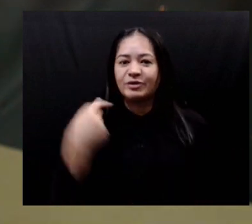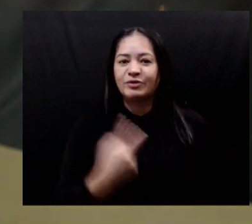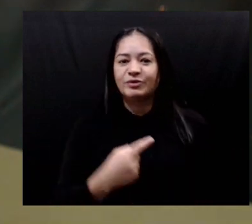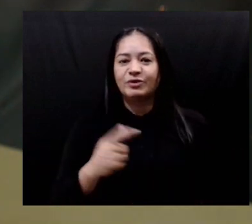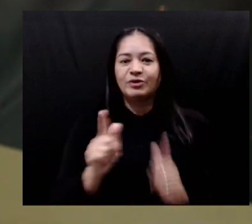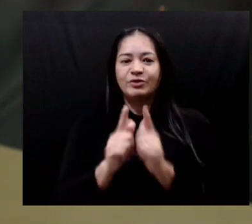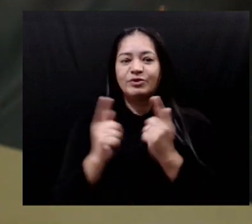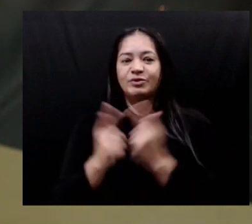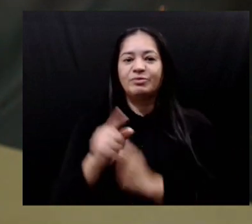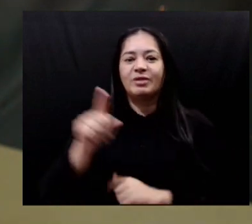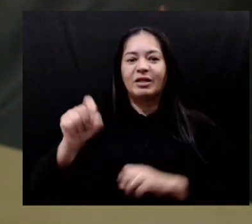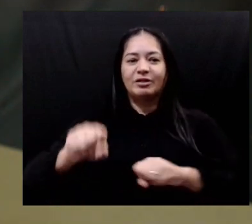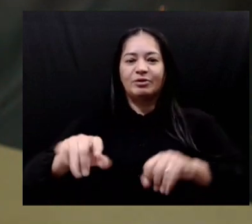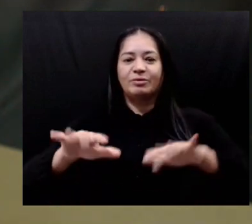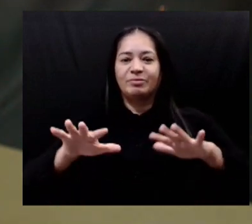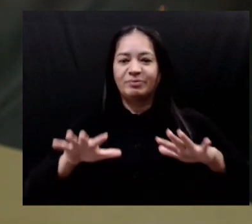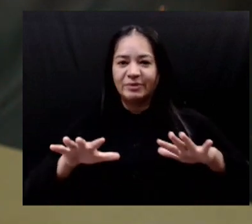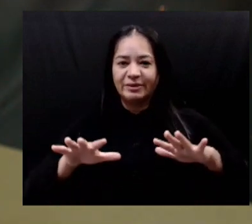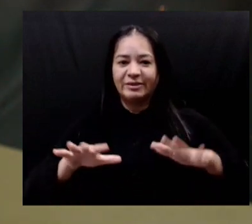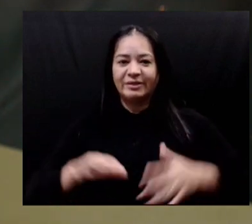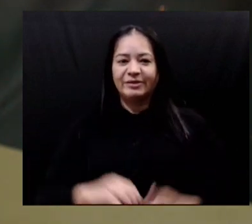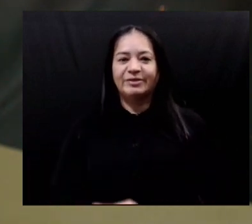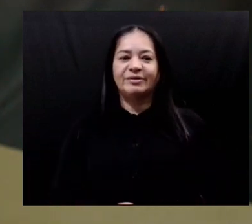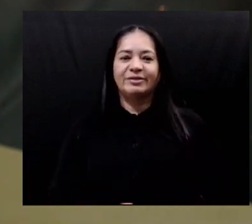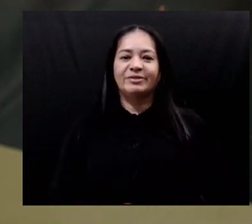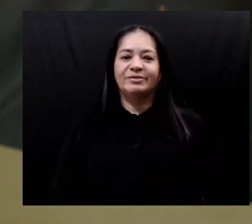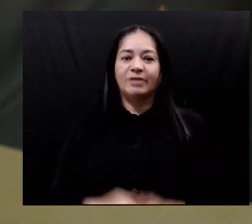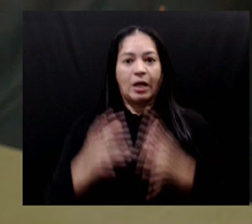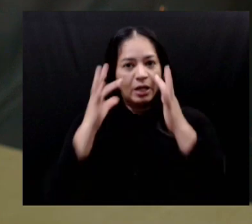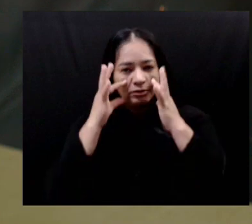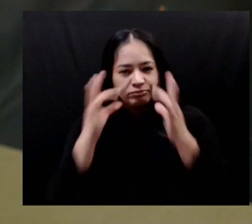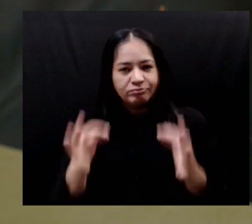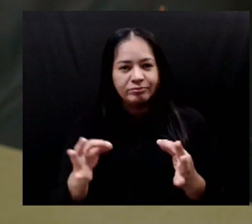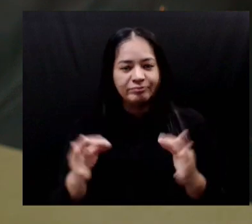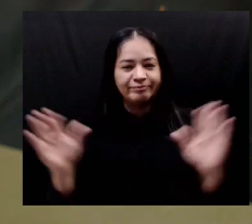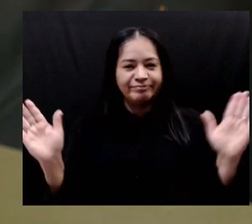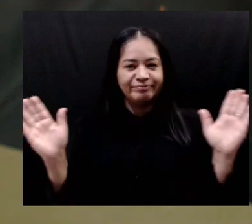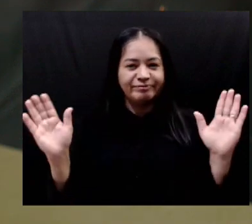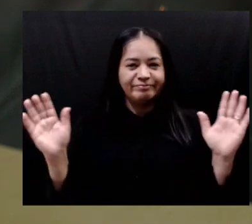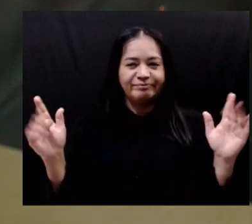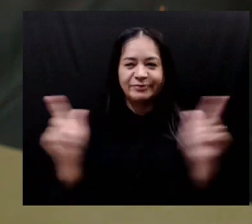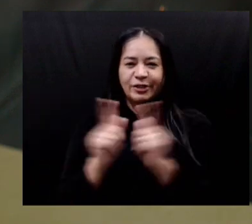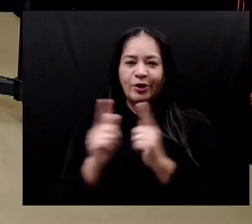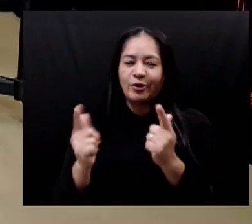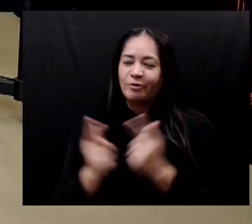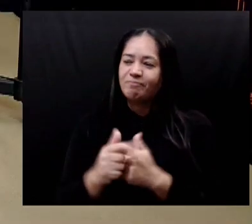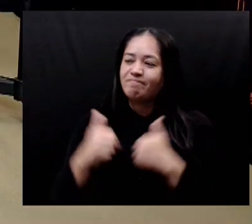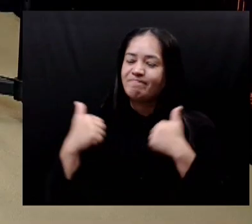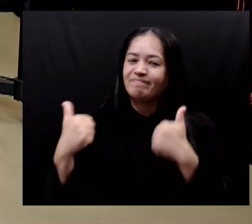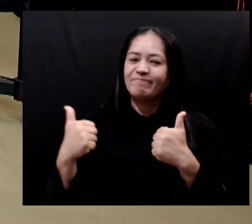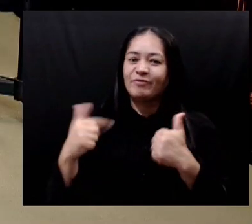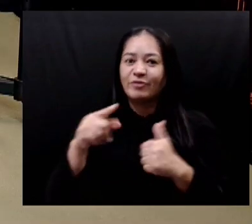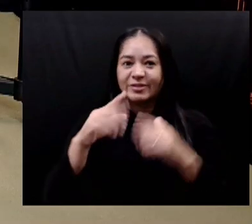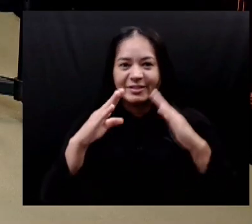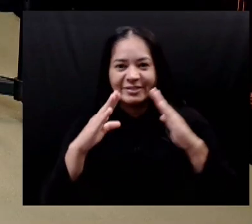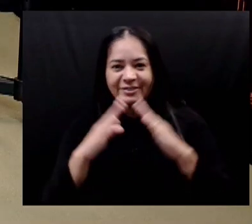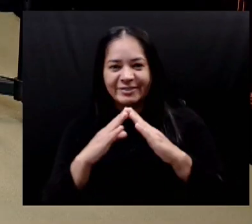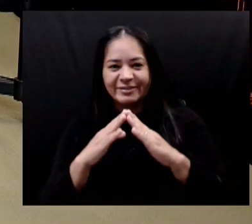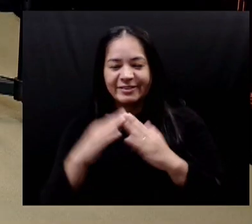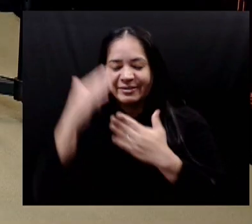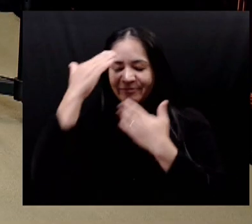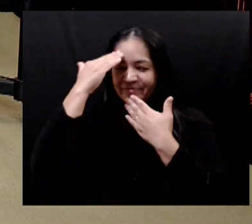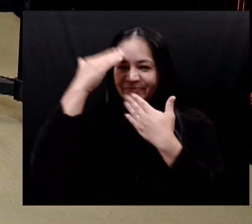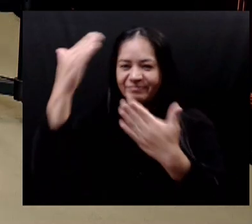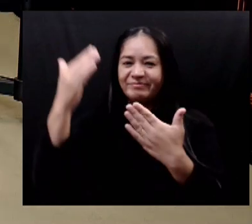José Maria Matozinho. Fique ligado. Valeu, time, valeu, pessoal de casa, valeu os nossos convidados, muito obrigada. E a gente se